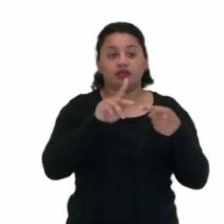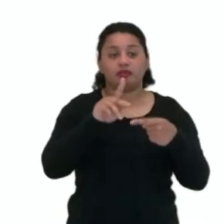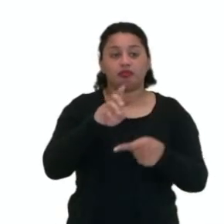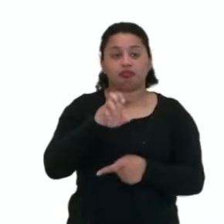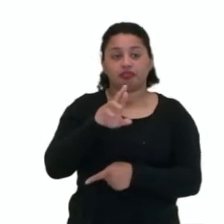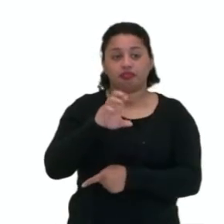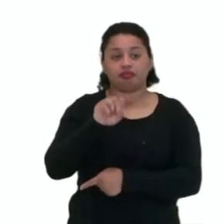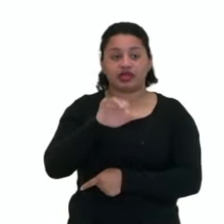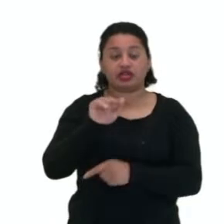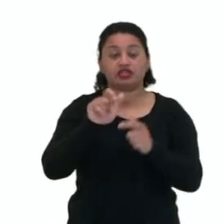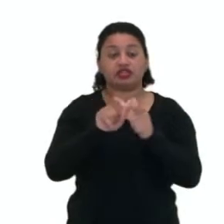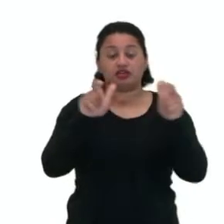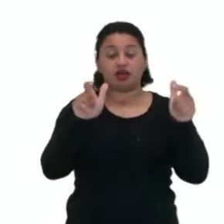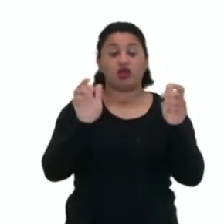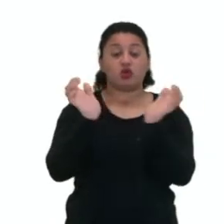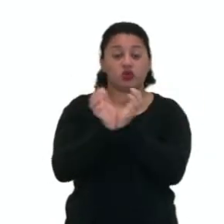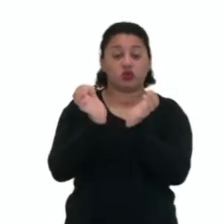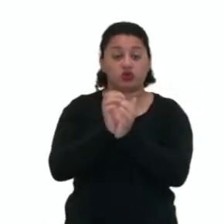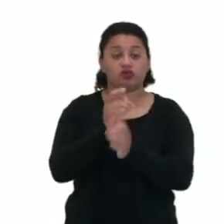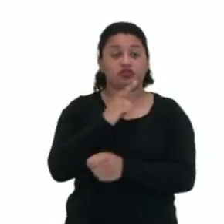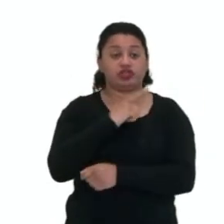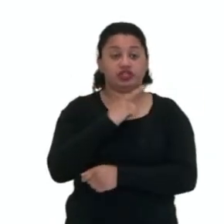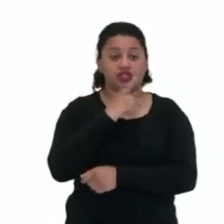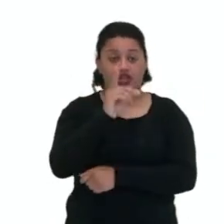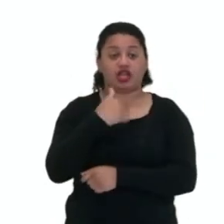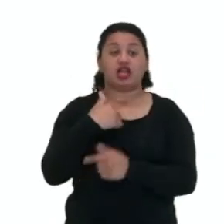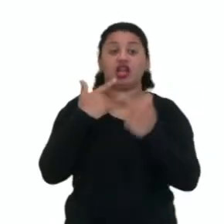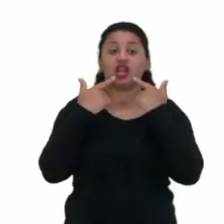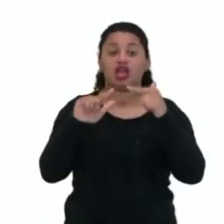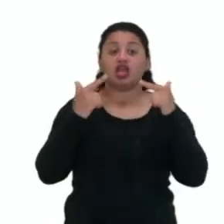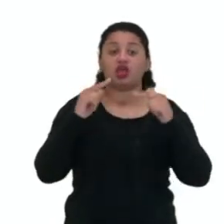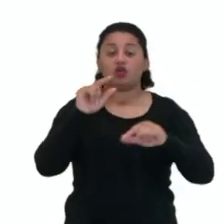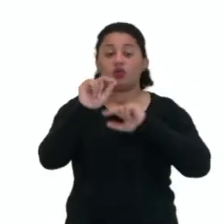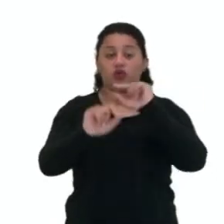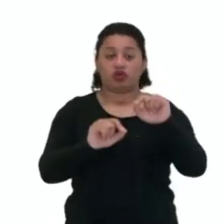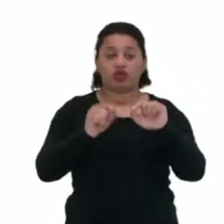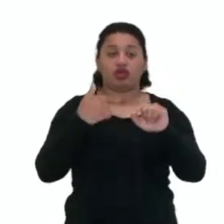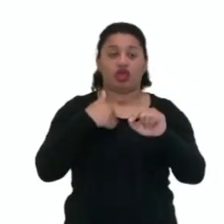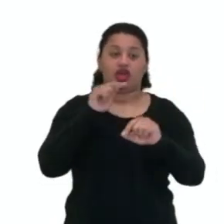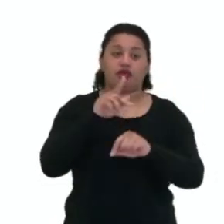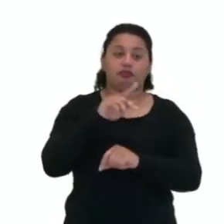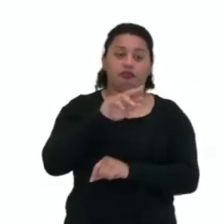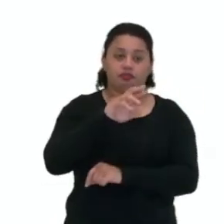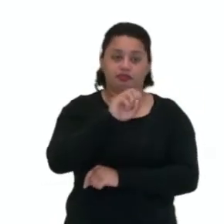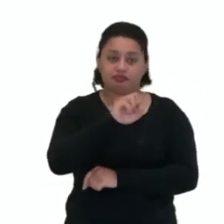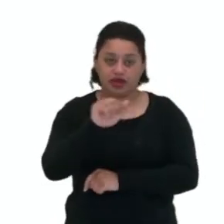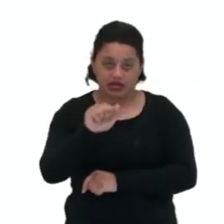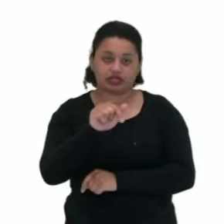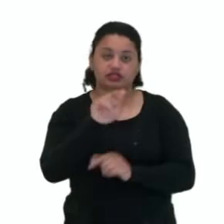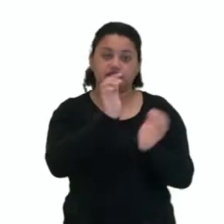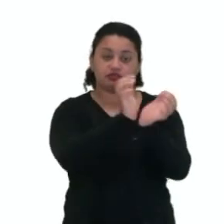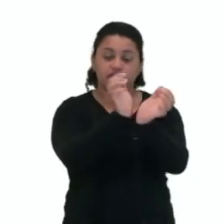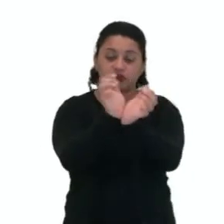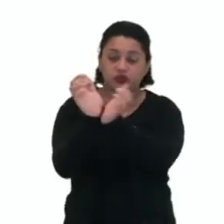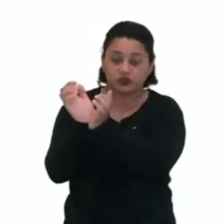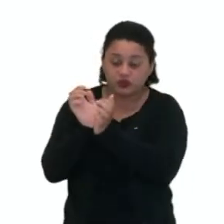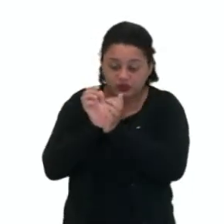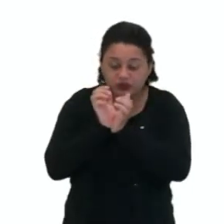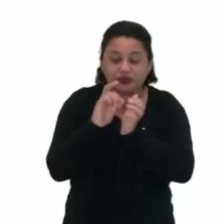grupo étnico do Irã. E os idiomas que são falados ali é o persa. Em cada grupo étnico possui a